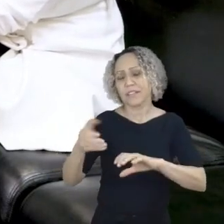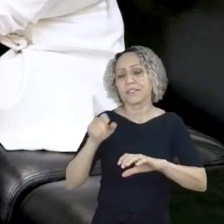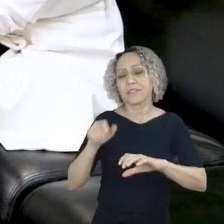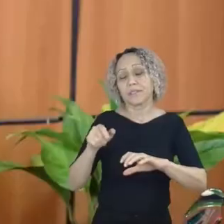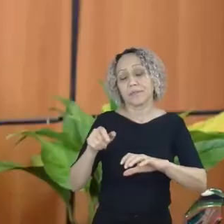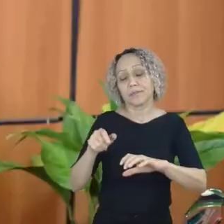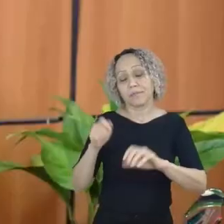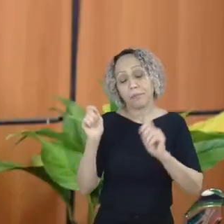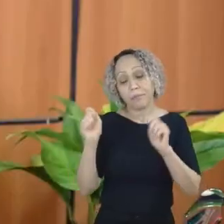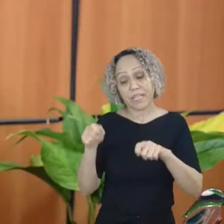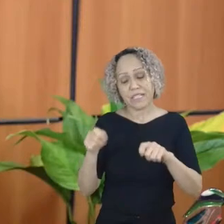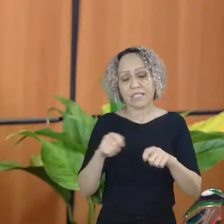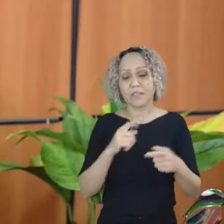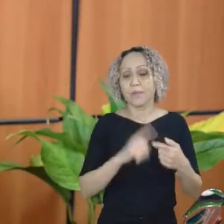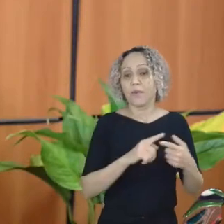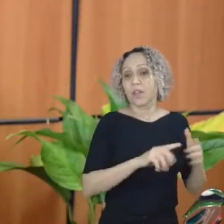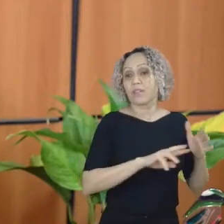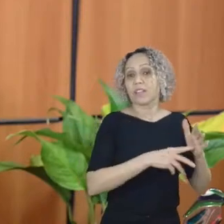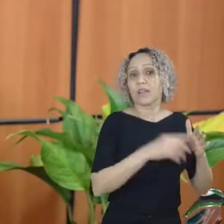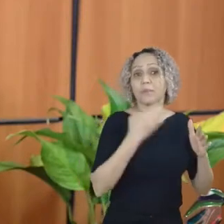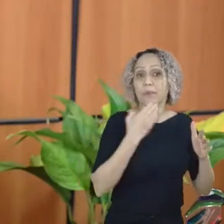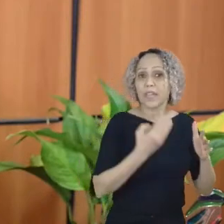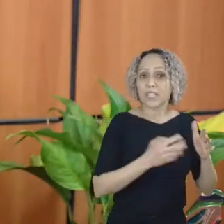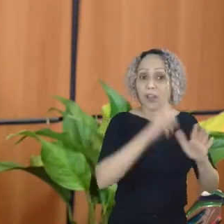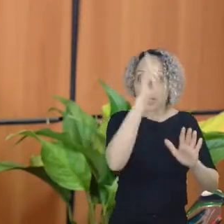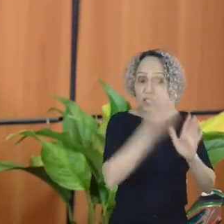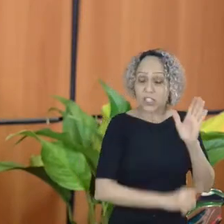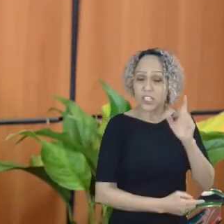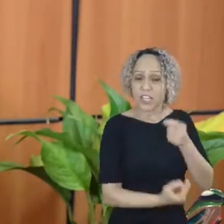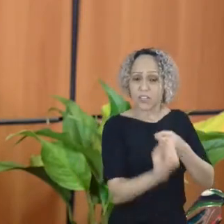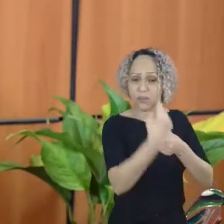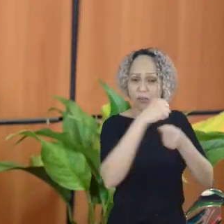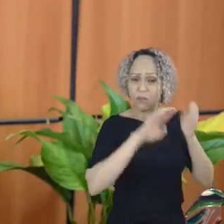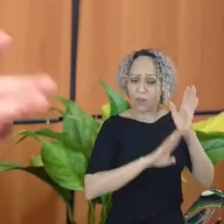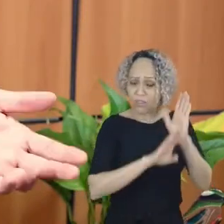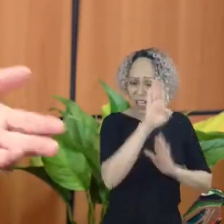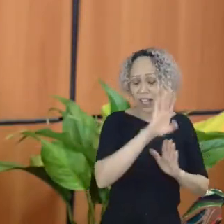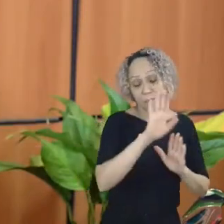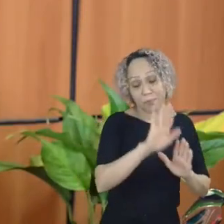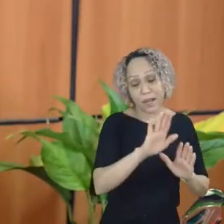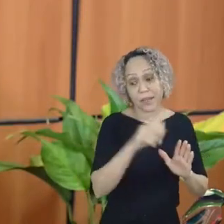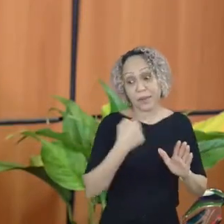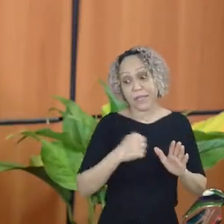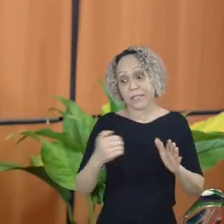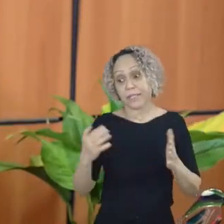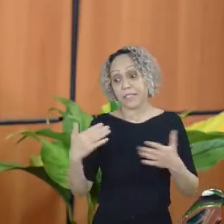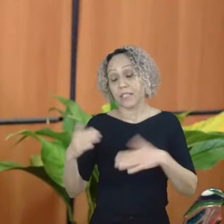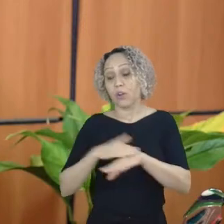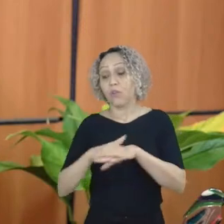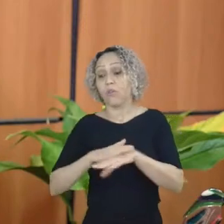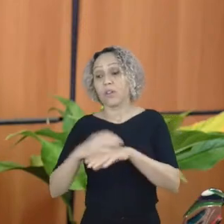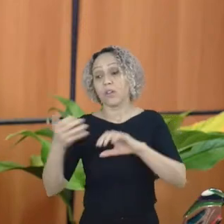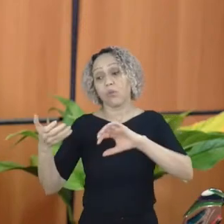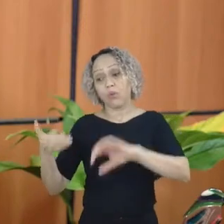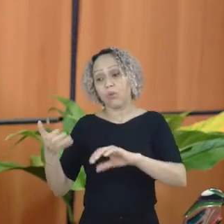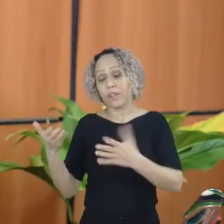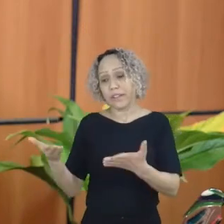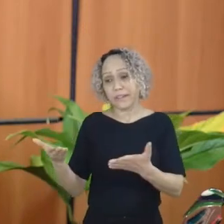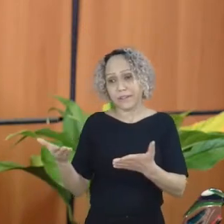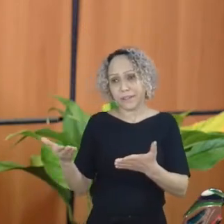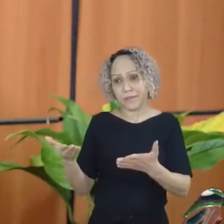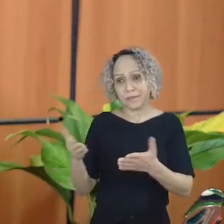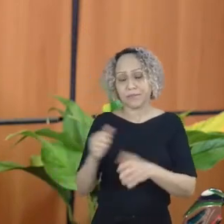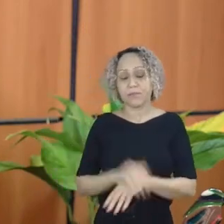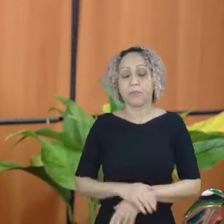de mobilização, até estimula as centrais ao pautar debate. Por exemplo, nós precisamos retomar o debate sobre